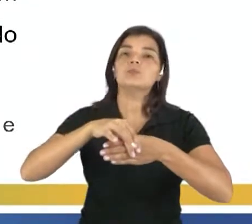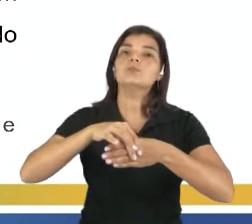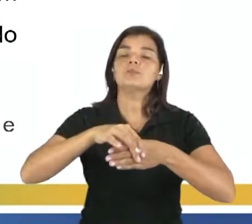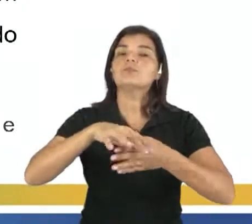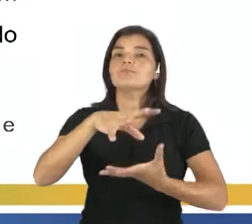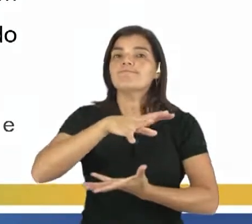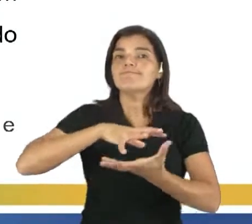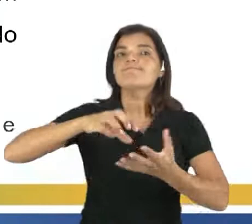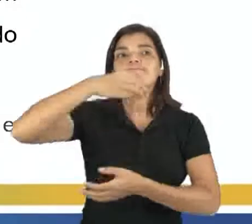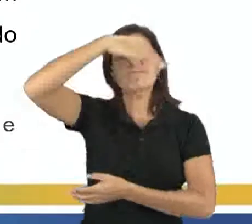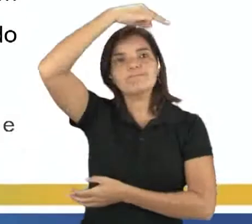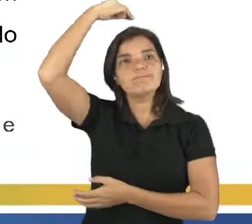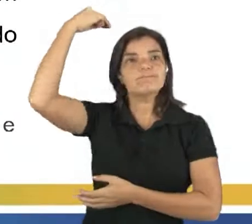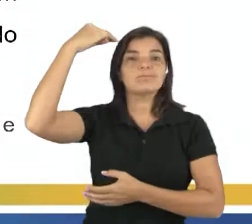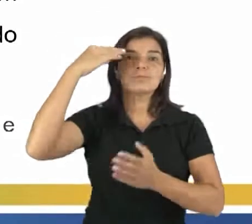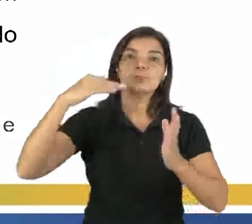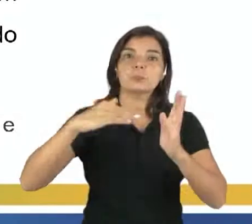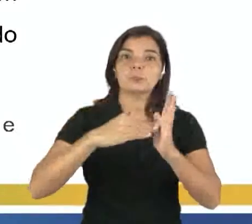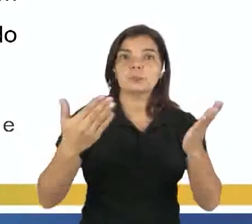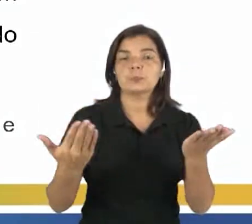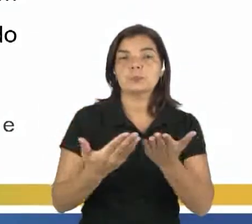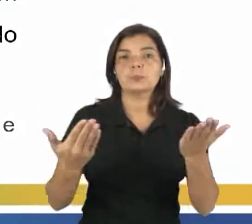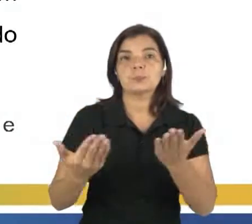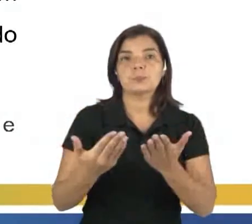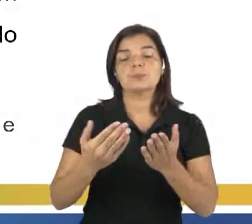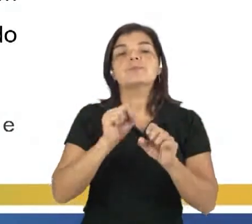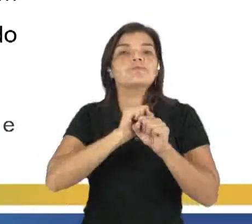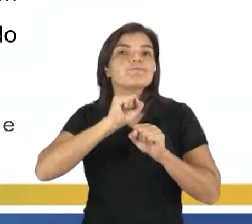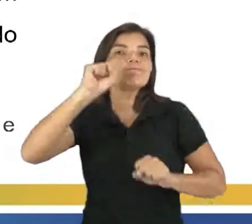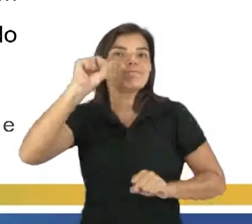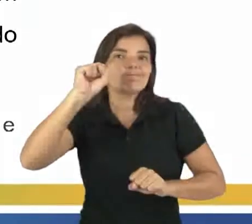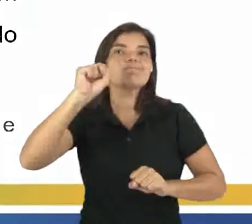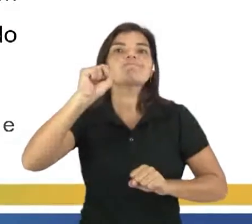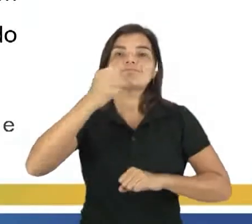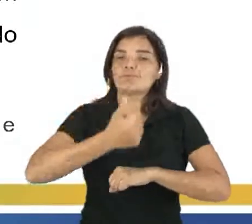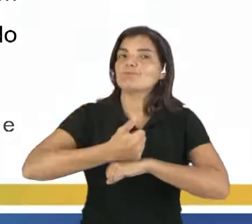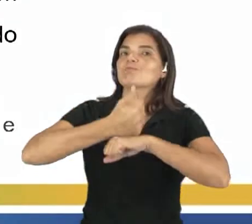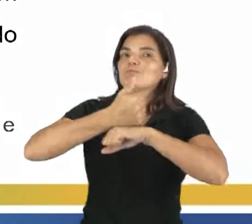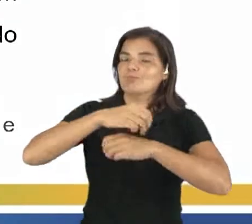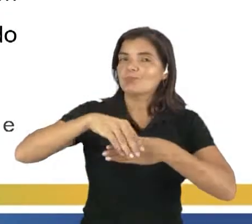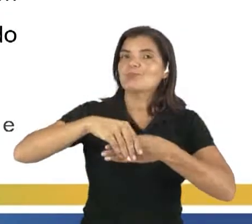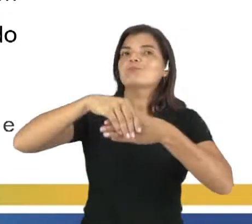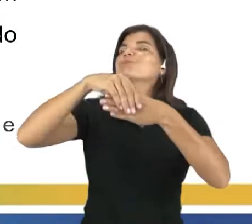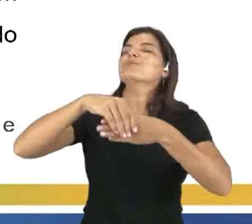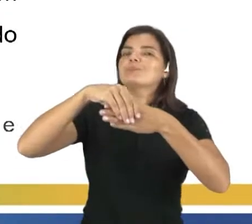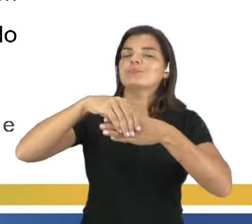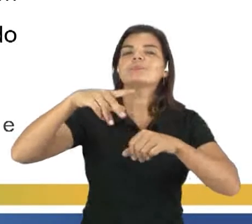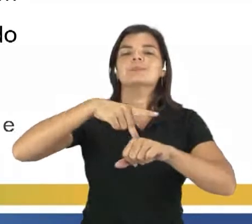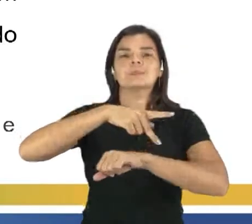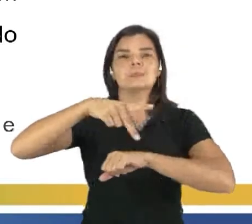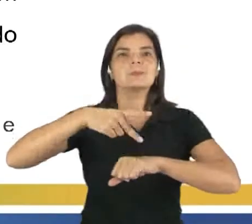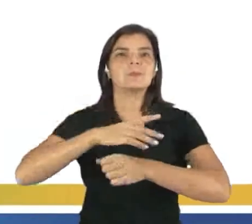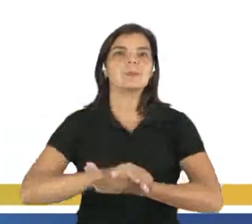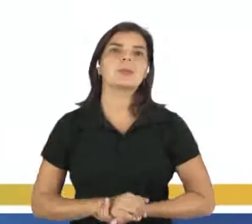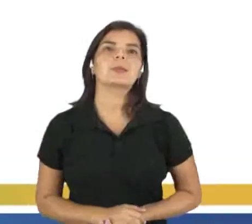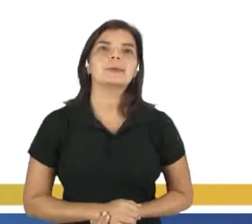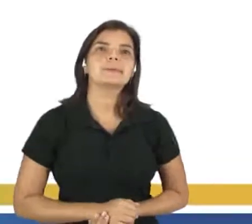e até hoje, olha o detalhe, é considerado um líder para muitos deste